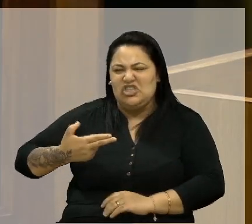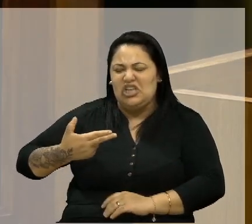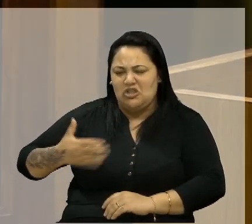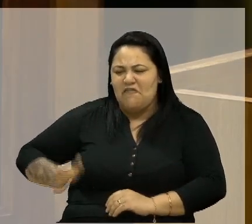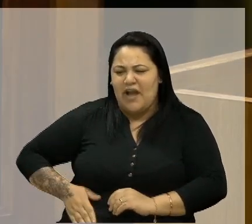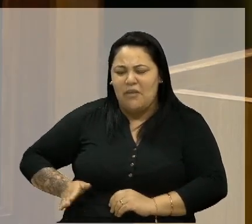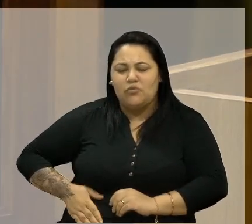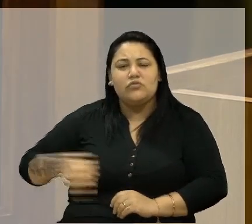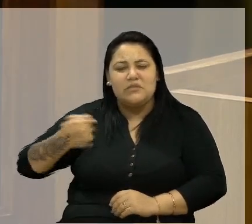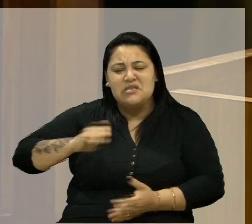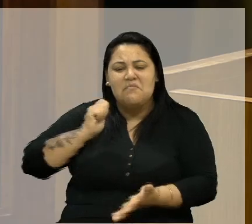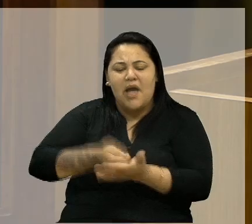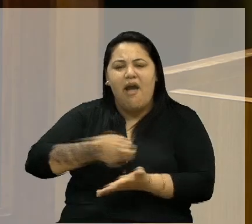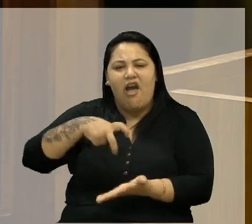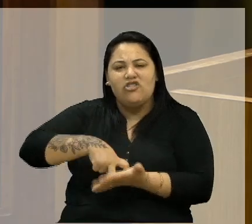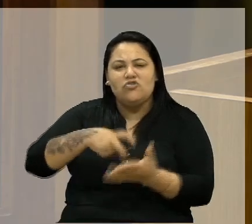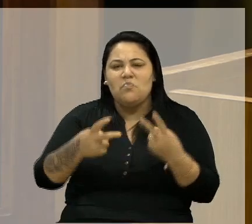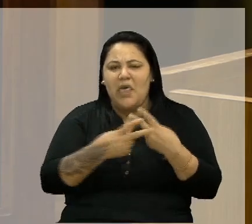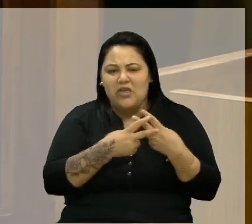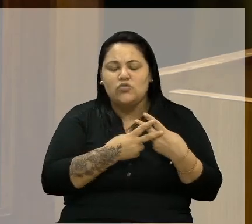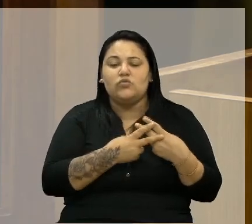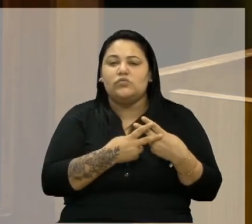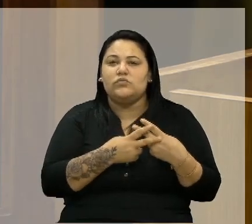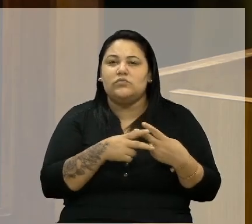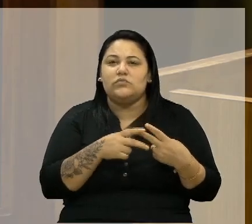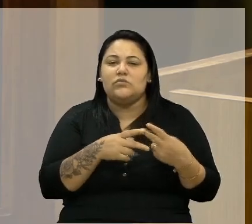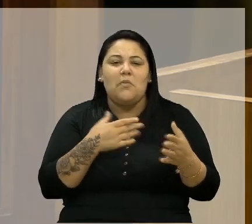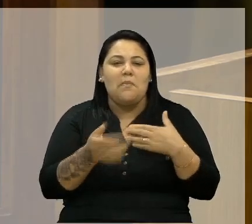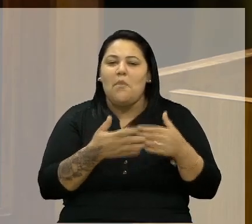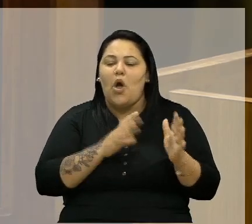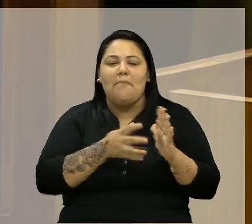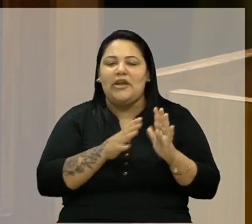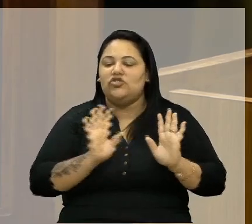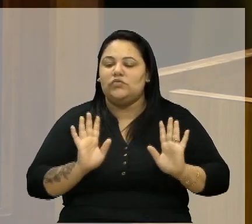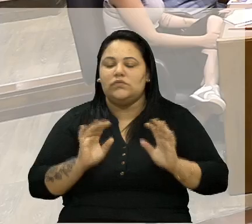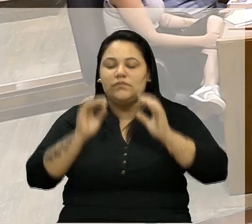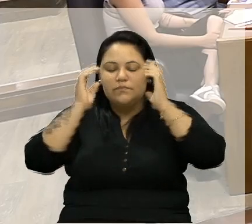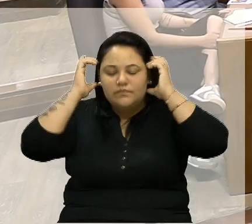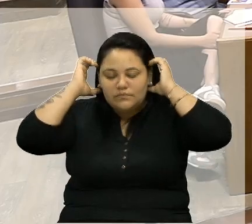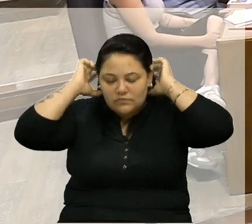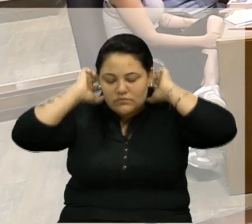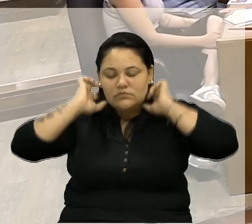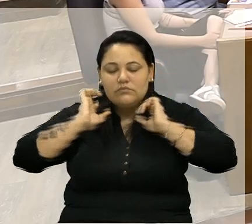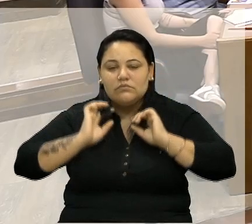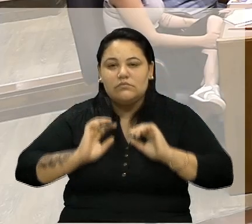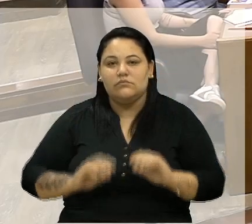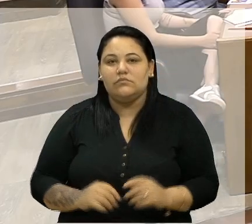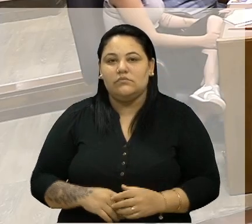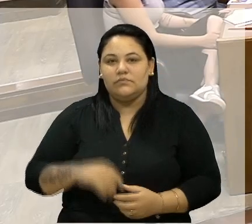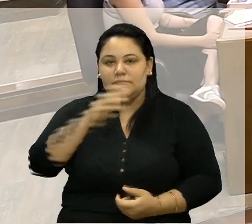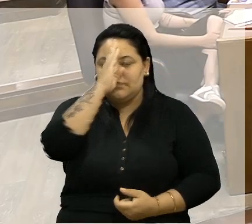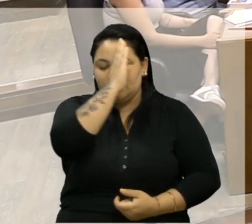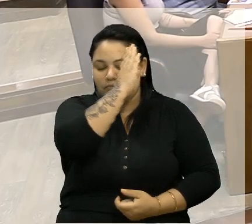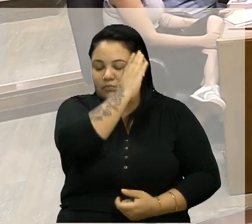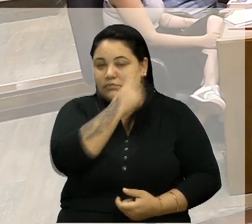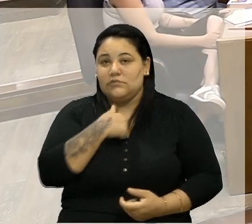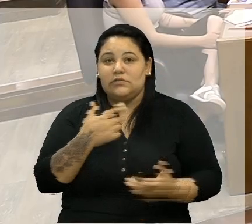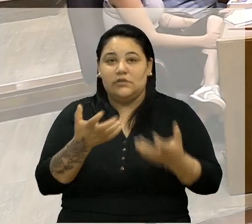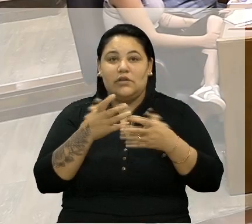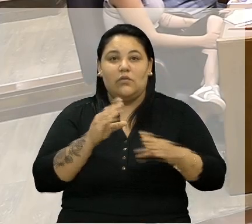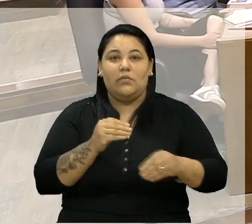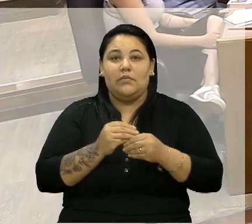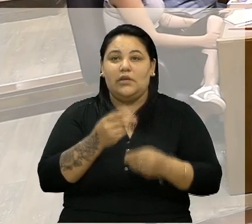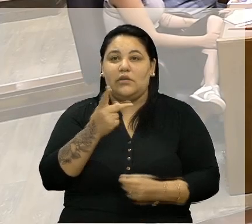pelos seus atos. Não me interessa se é de direita, se é de esquerda, se é de centro. Sua parte, vereador Sandro. Vereador Bressan, eu quero me somar